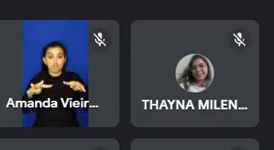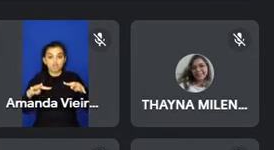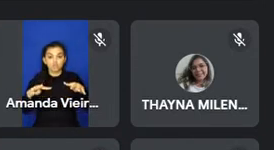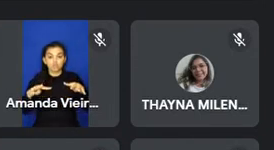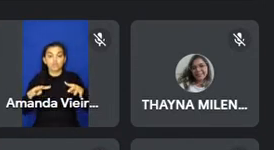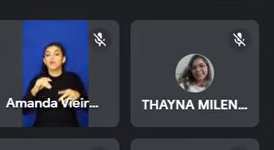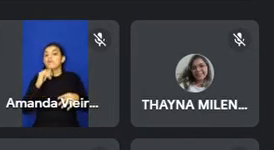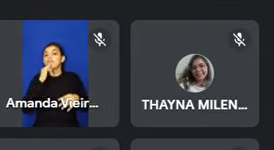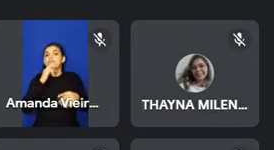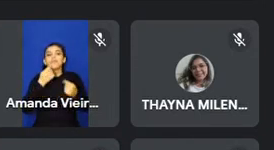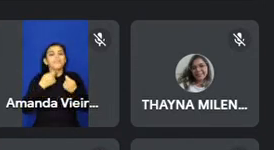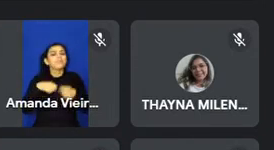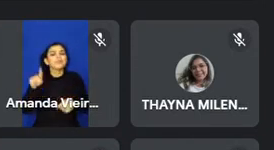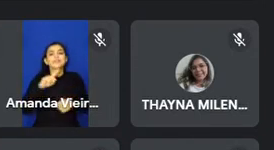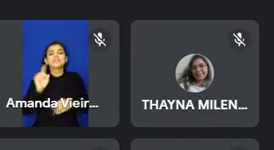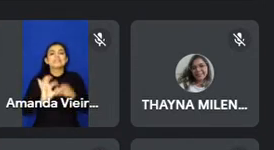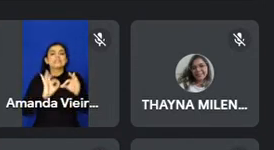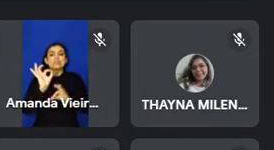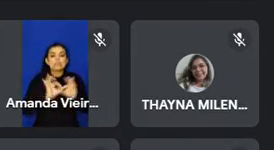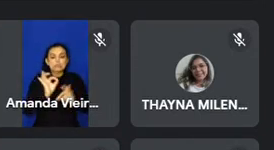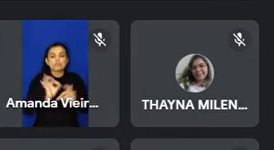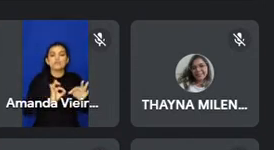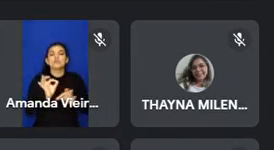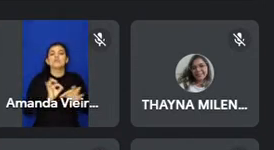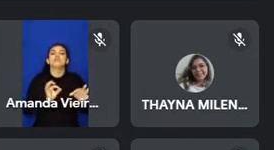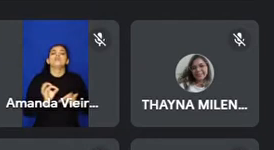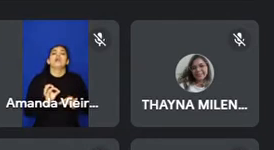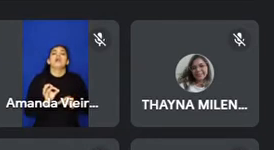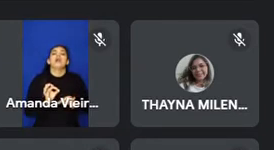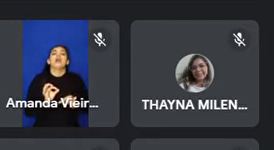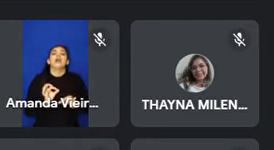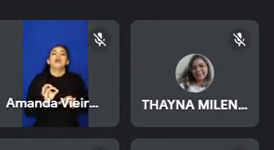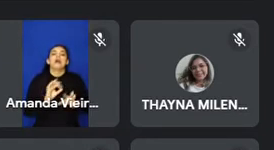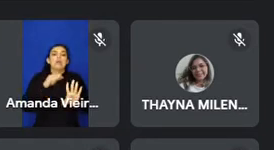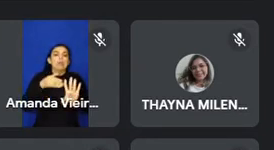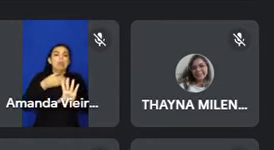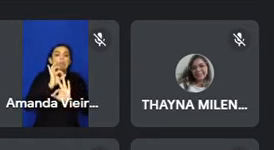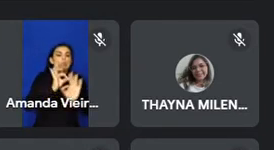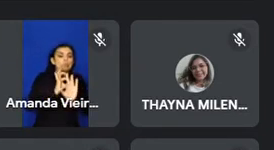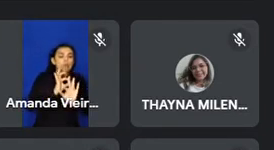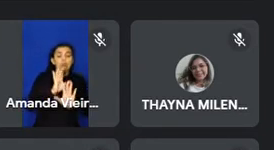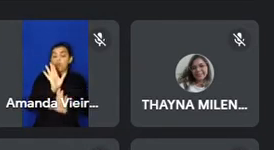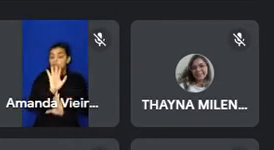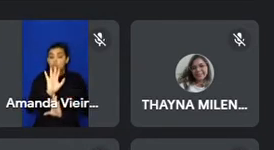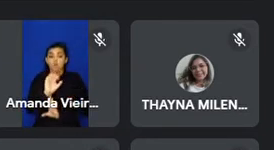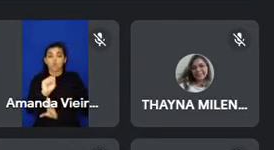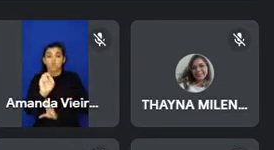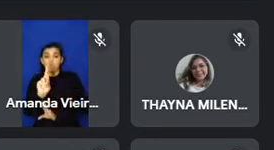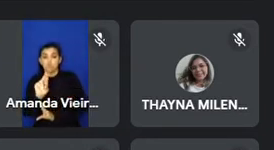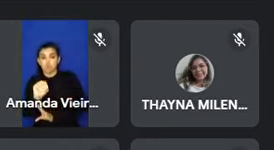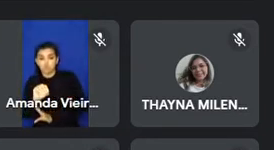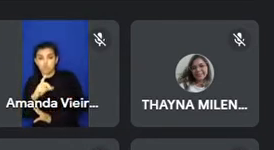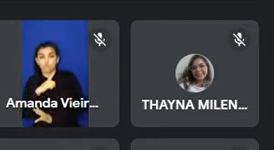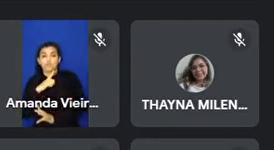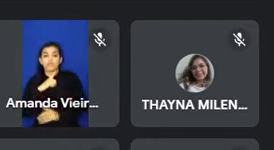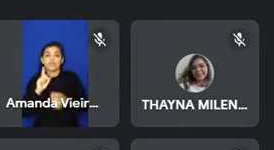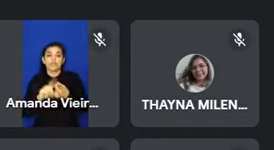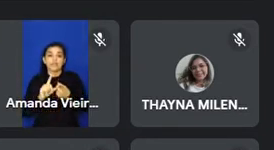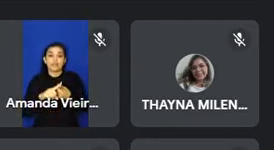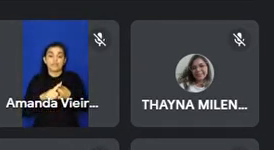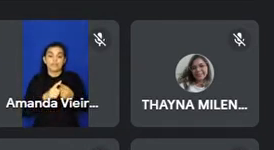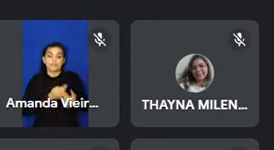uma preparação artificial para conseguir esse soro, que é a imunização passiva natural da amamentação e